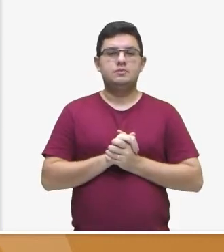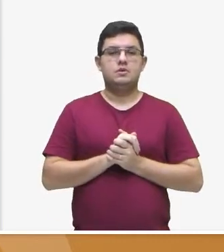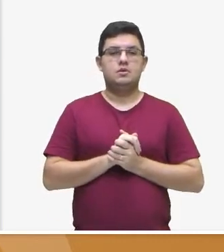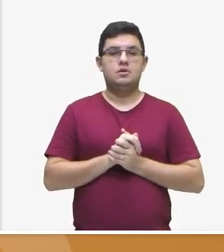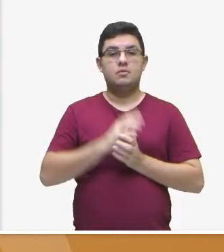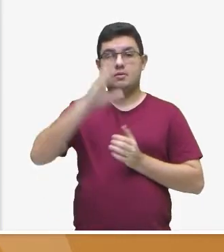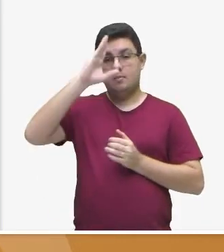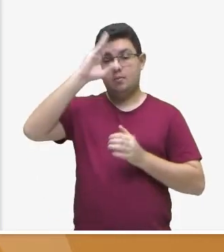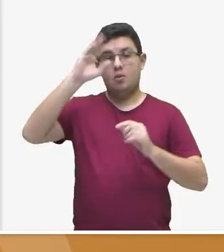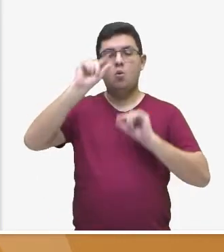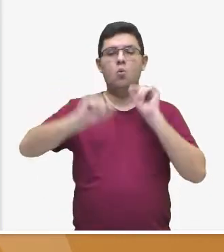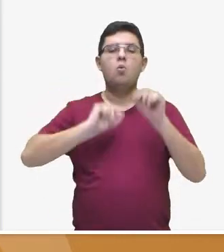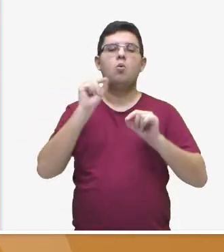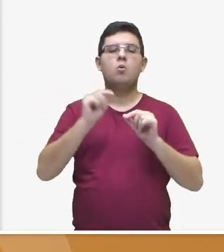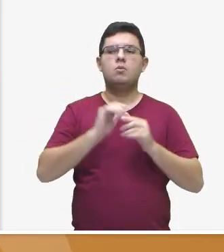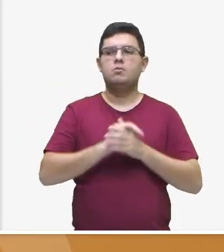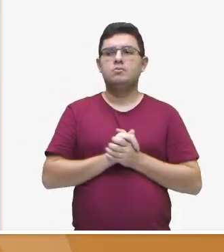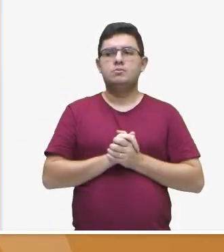na